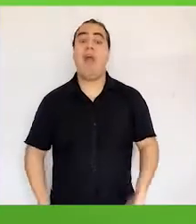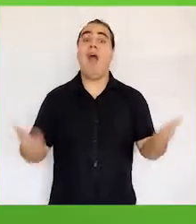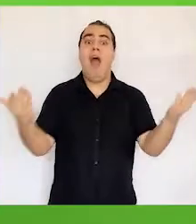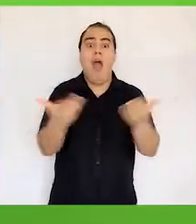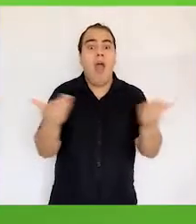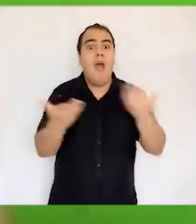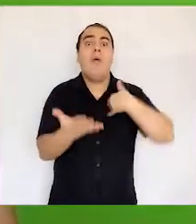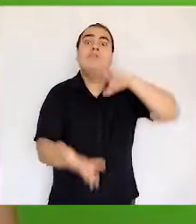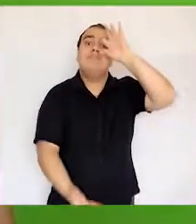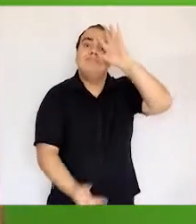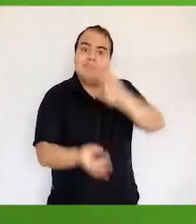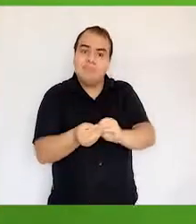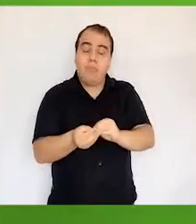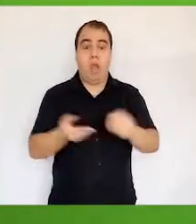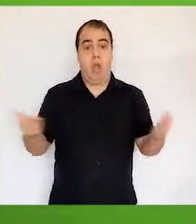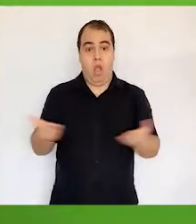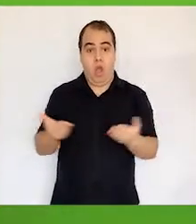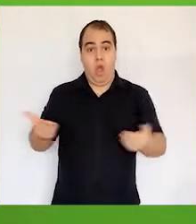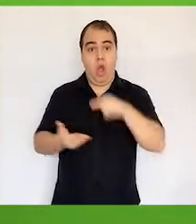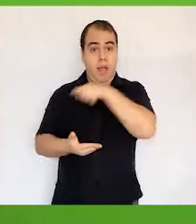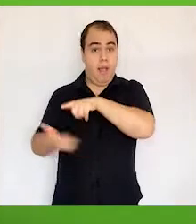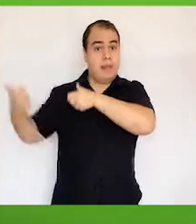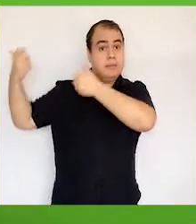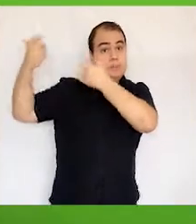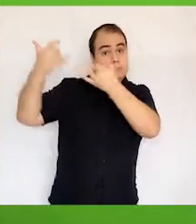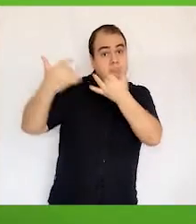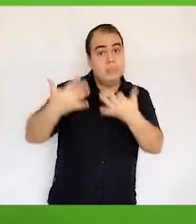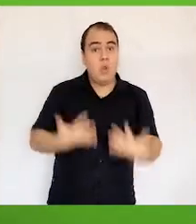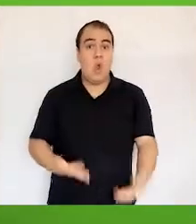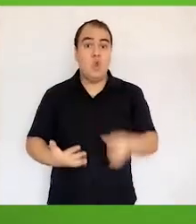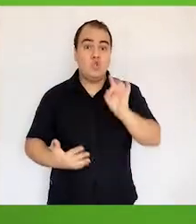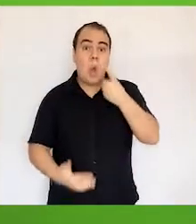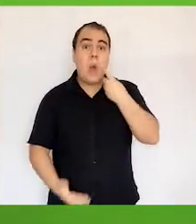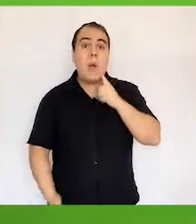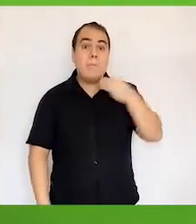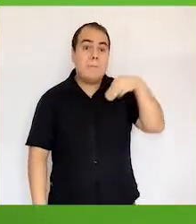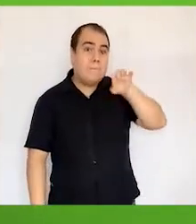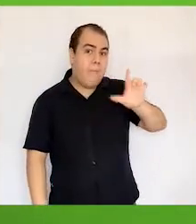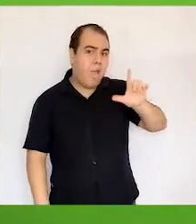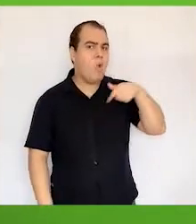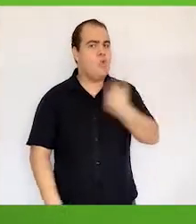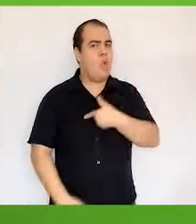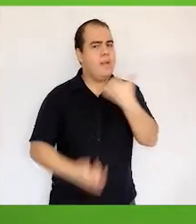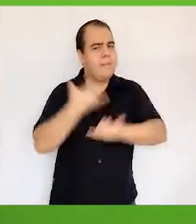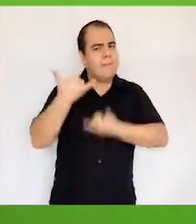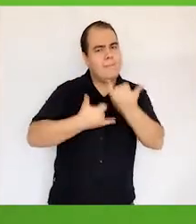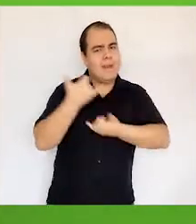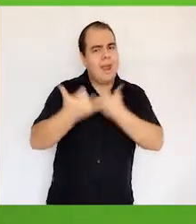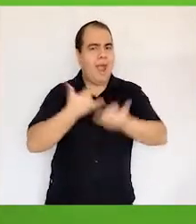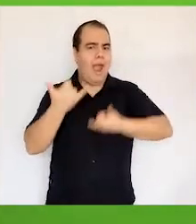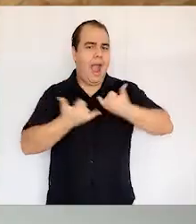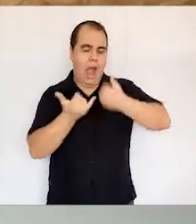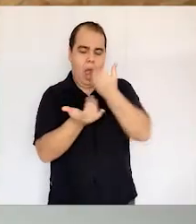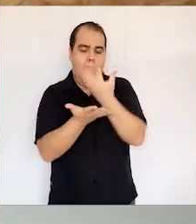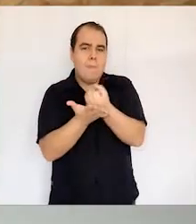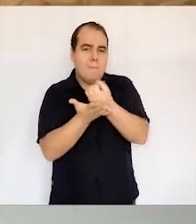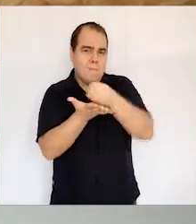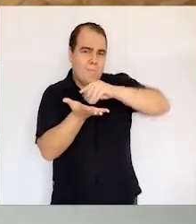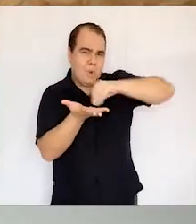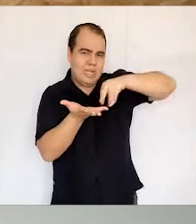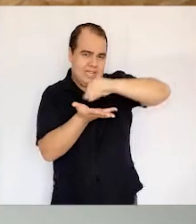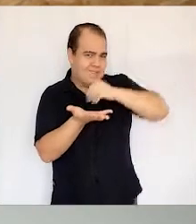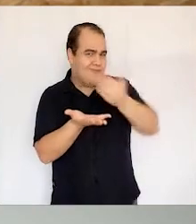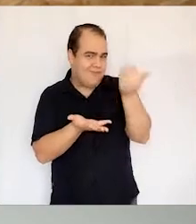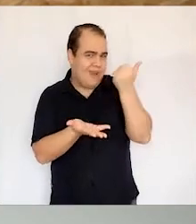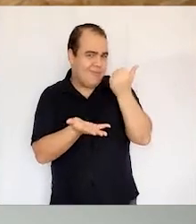Agora eu entendi tudo. Agora que a Belice já nos contou que faz muito mais que o mel, que tal a gente brincar do jogo da polinização? Oi, gente! A